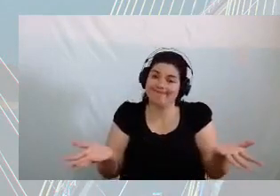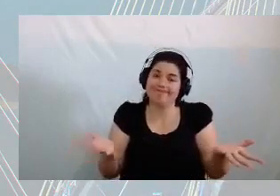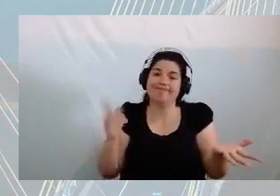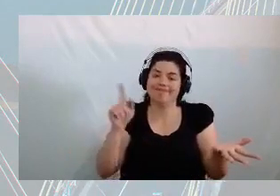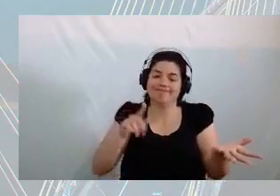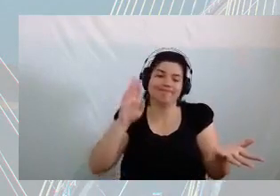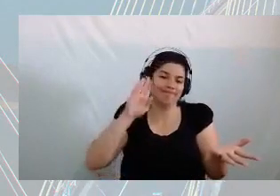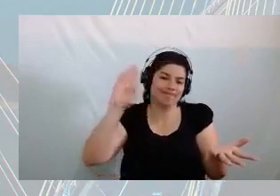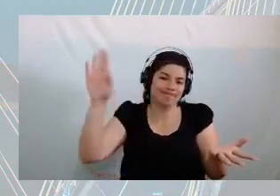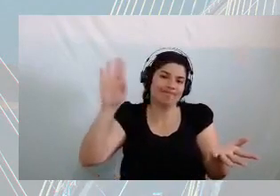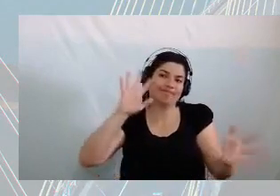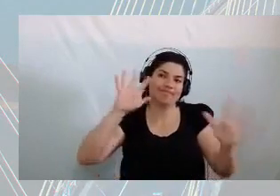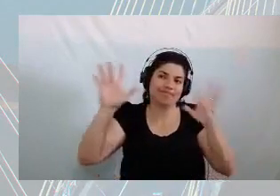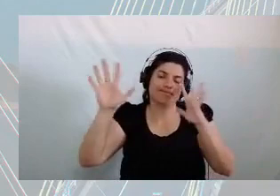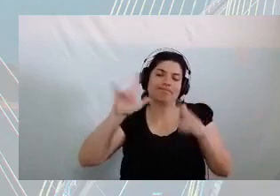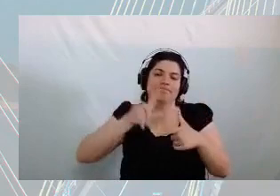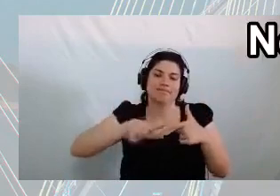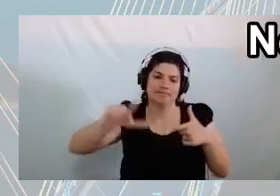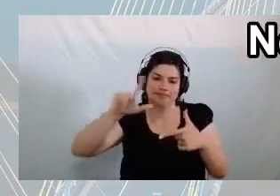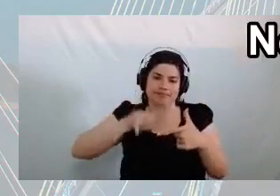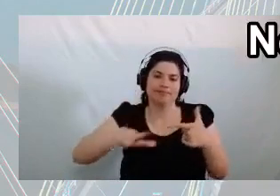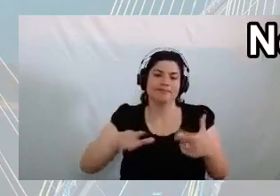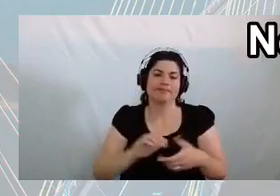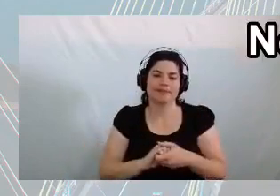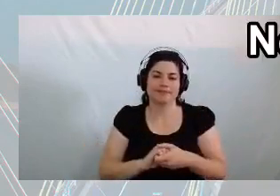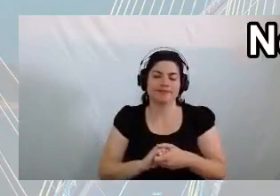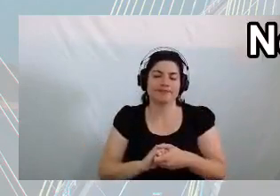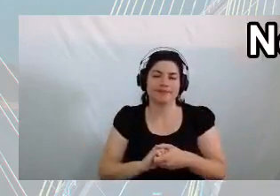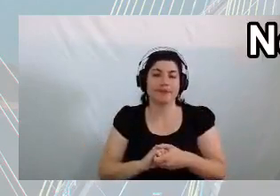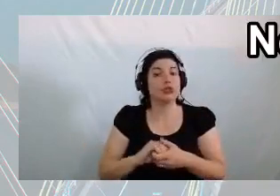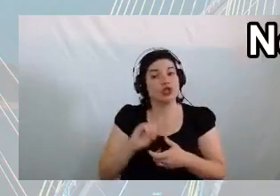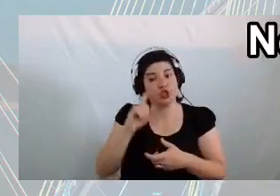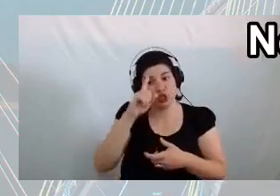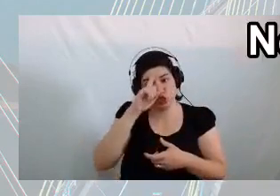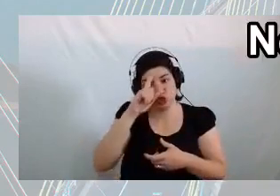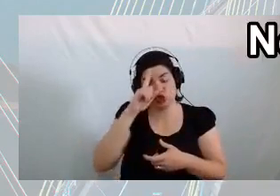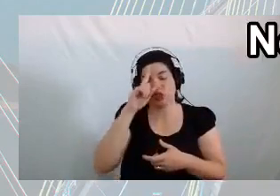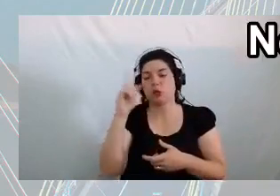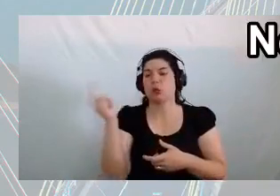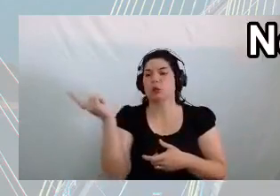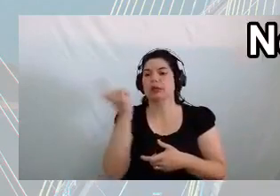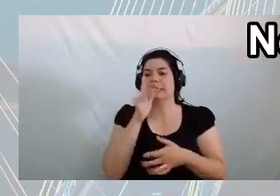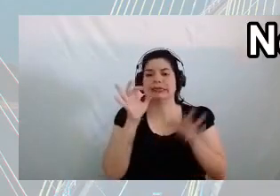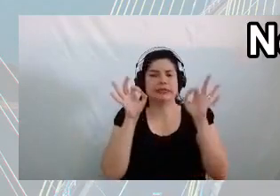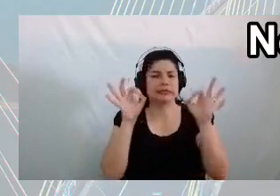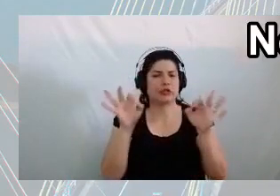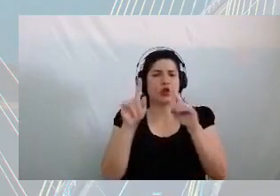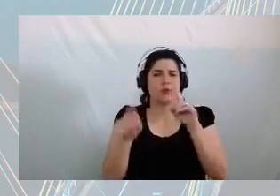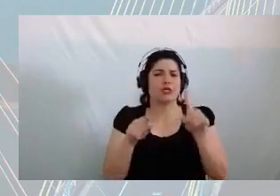principal problema aqui. Sim, exatamente. No dia a dia, para chegar realmente culminar esse objetivo,